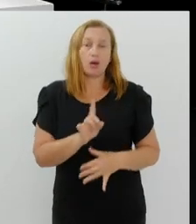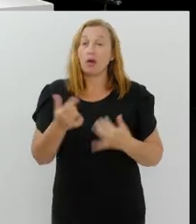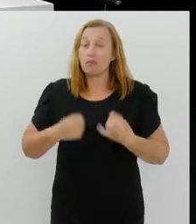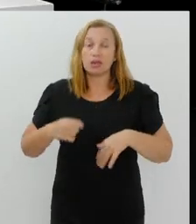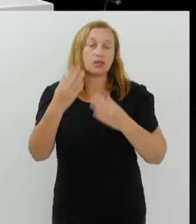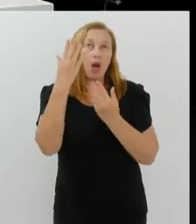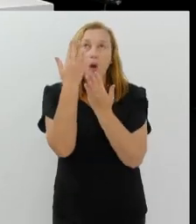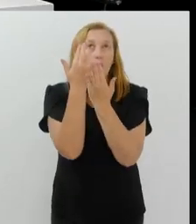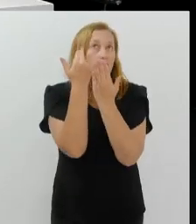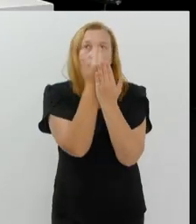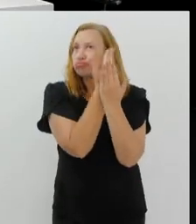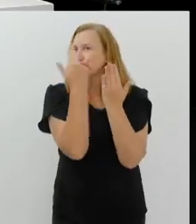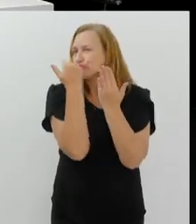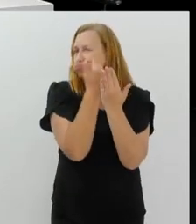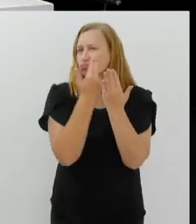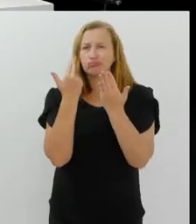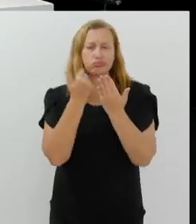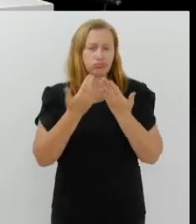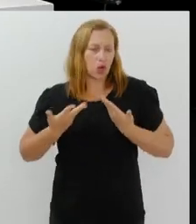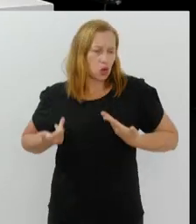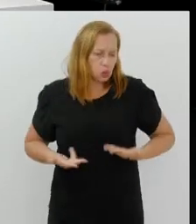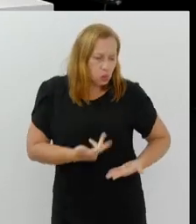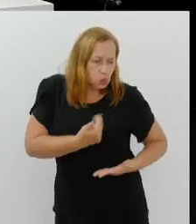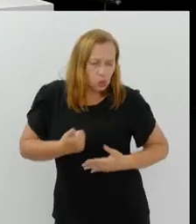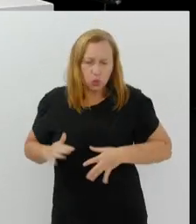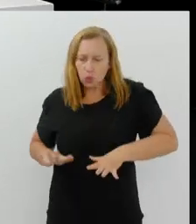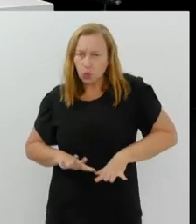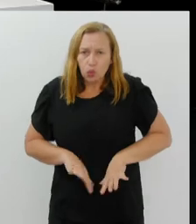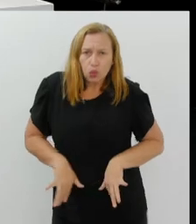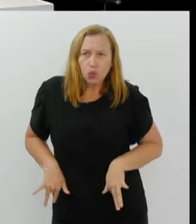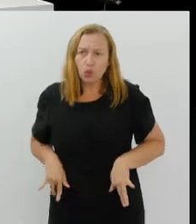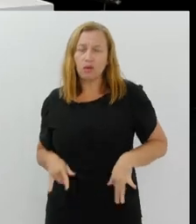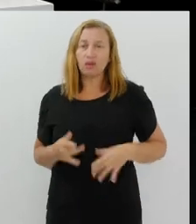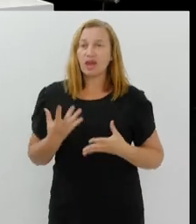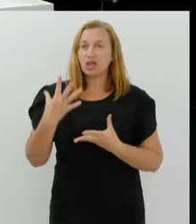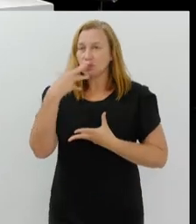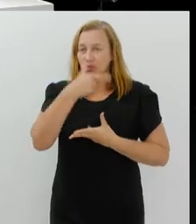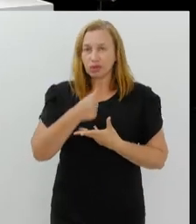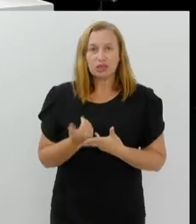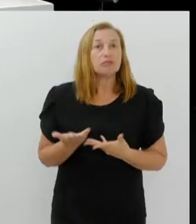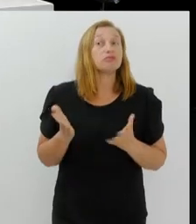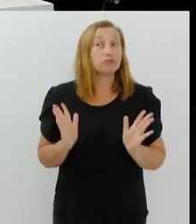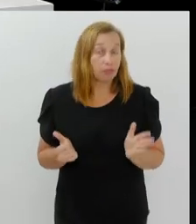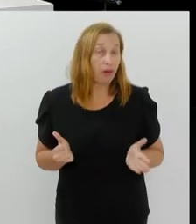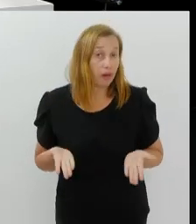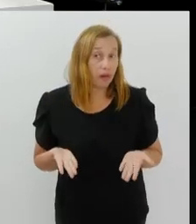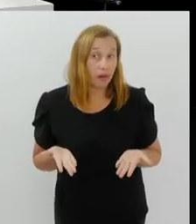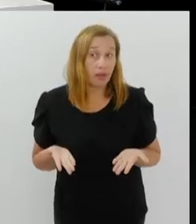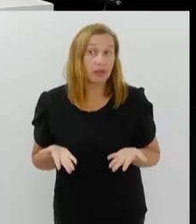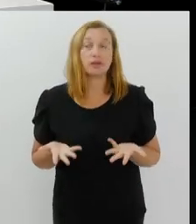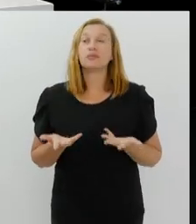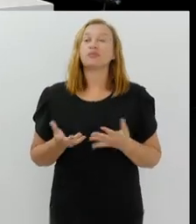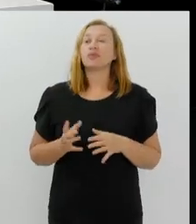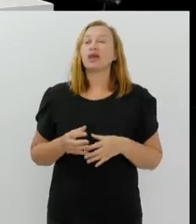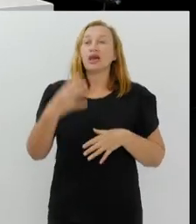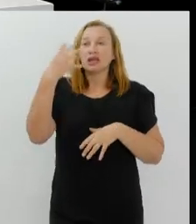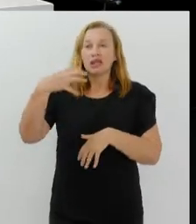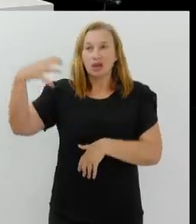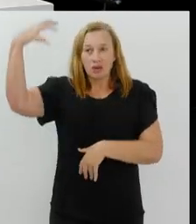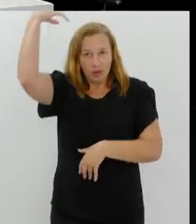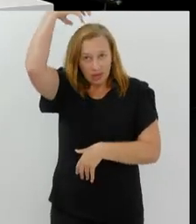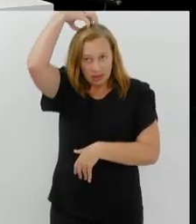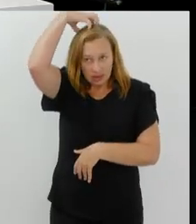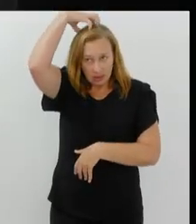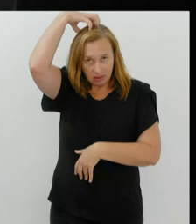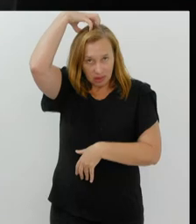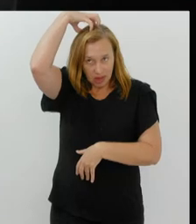não sei o que mais, porque é uma produção. Tem que botar uma grua. Acho que nem Estou tanto. falando da grua porque na